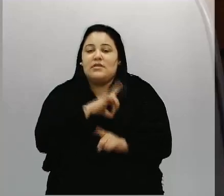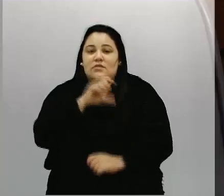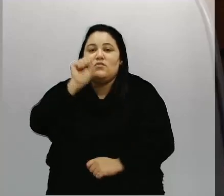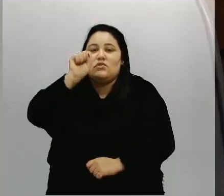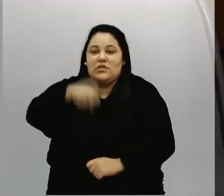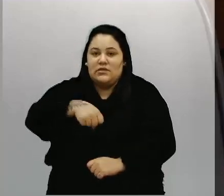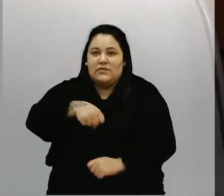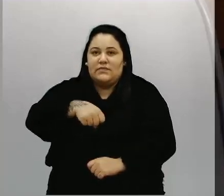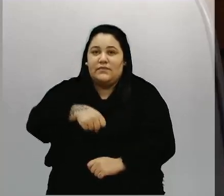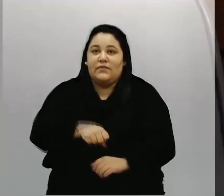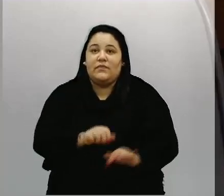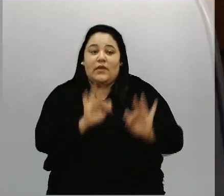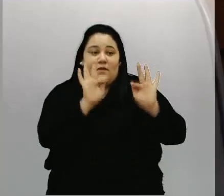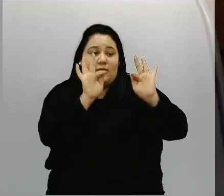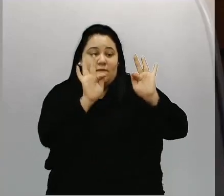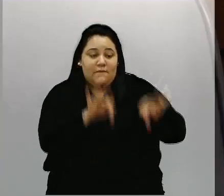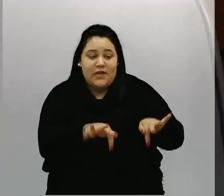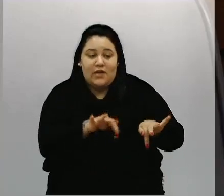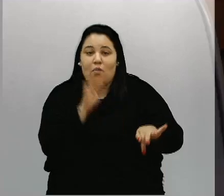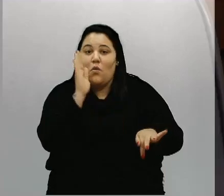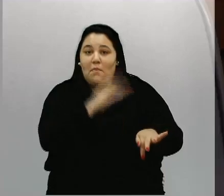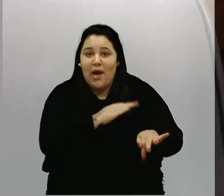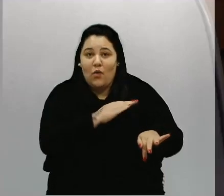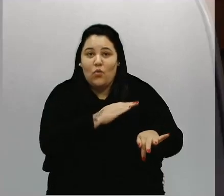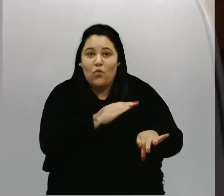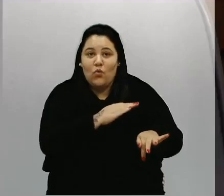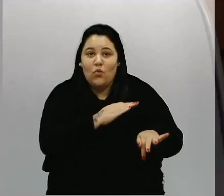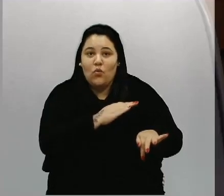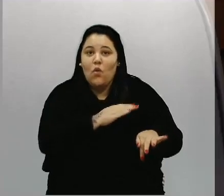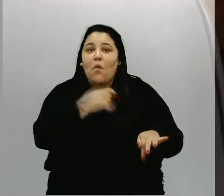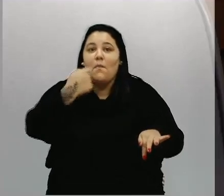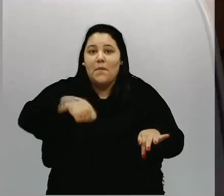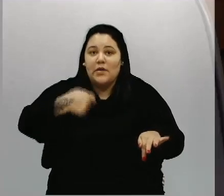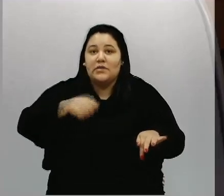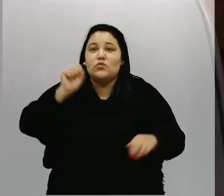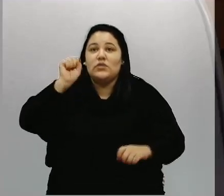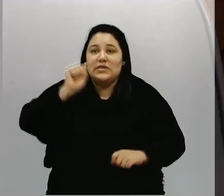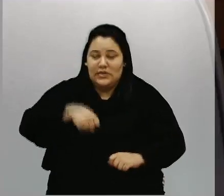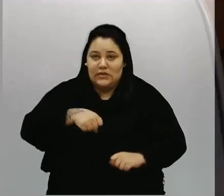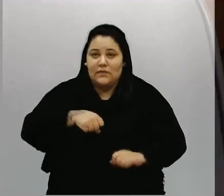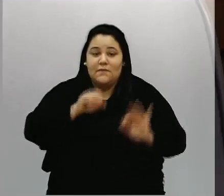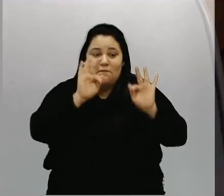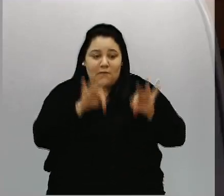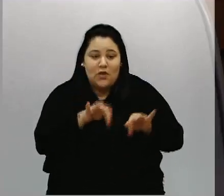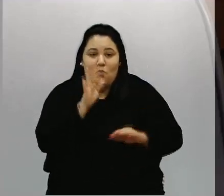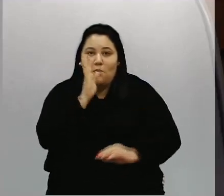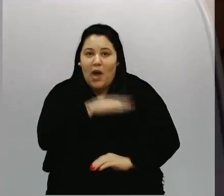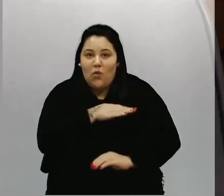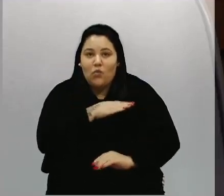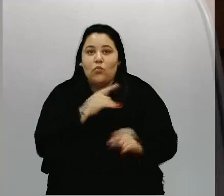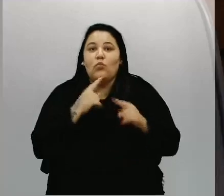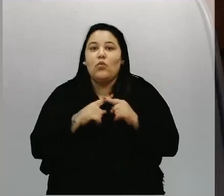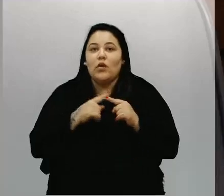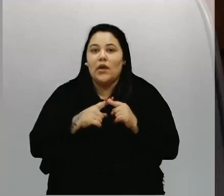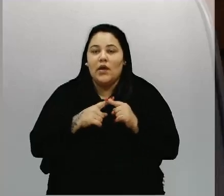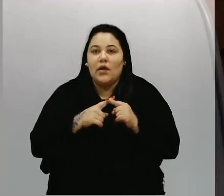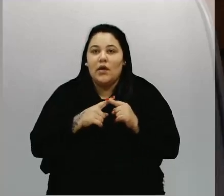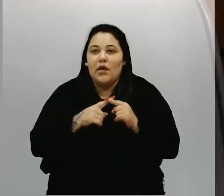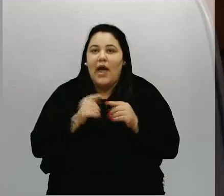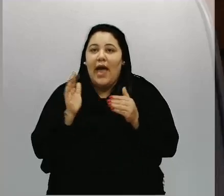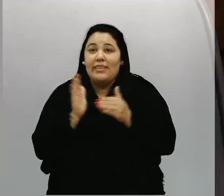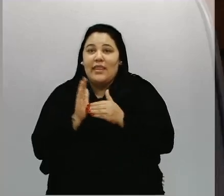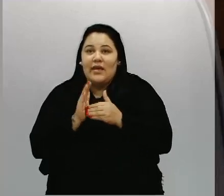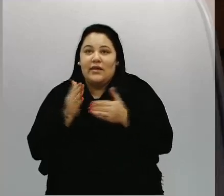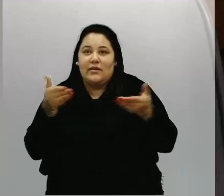com o mal. Temos sim que acabar com o mal. O incrível é que até hoje na